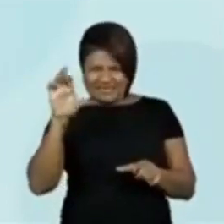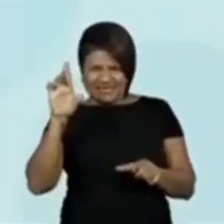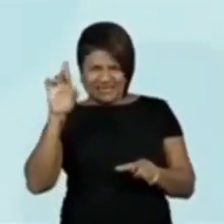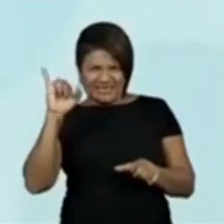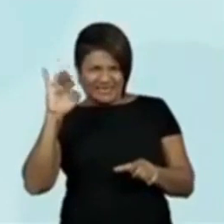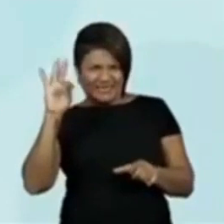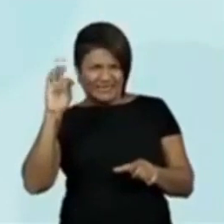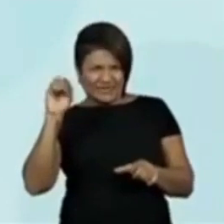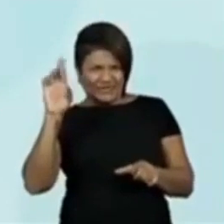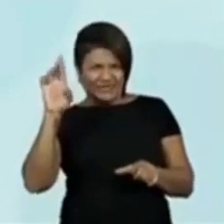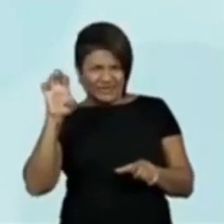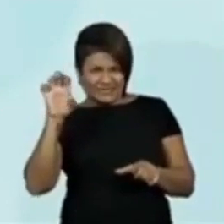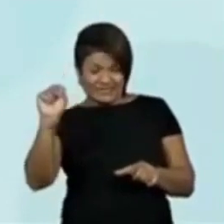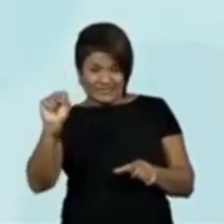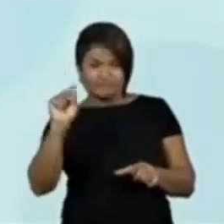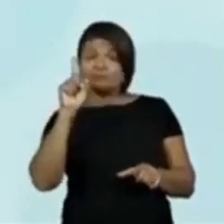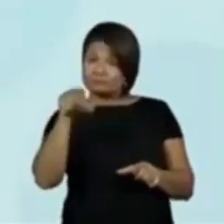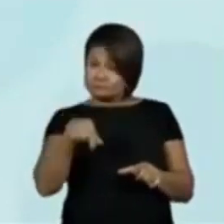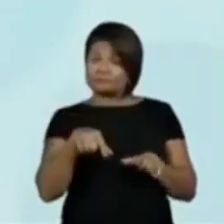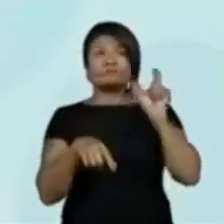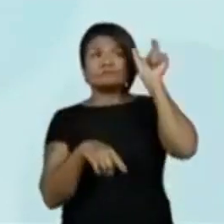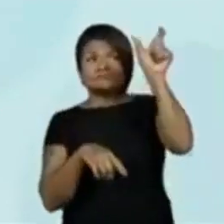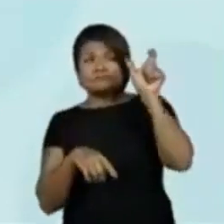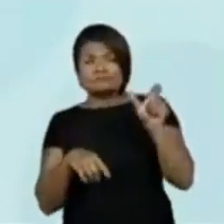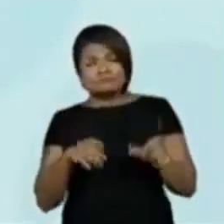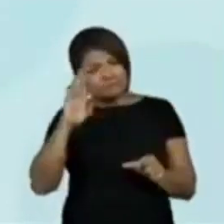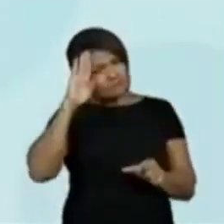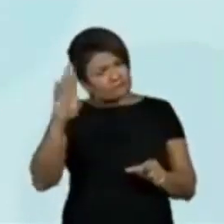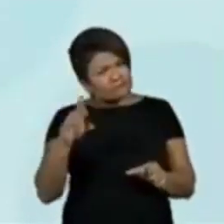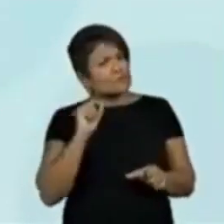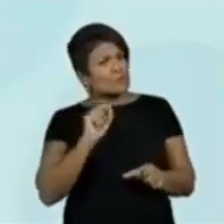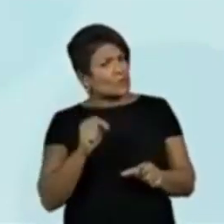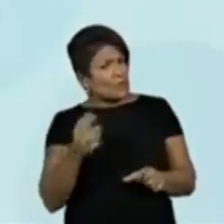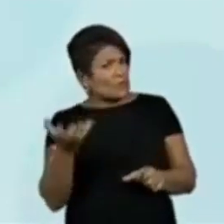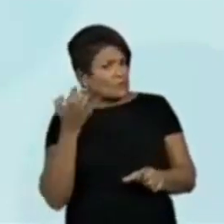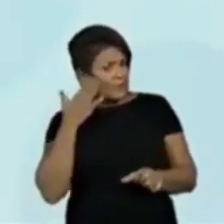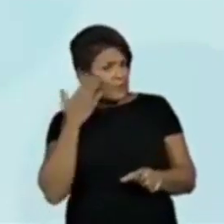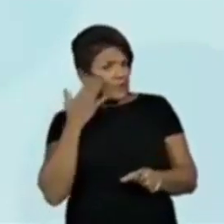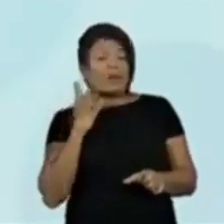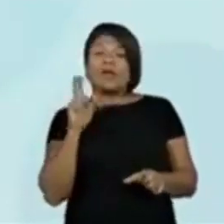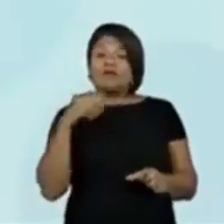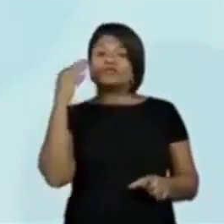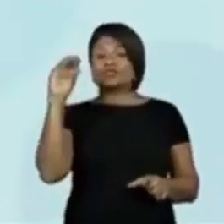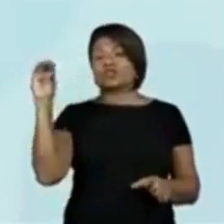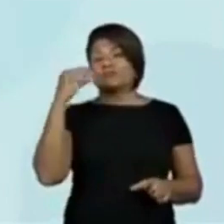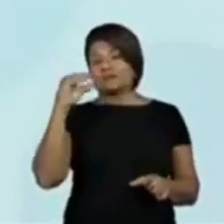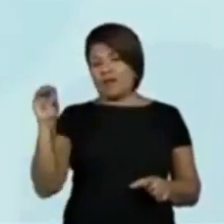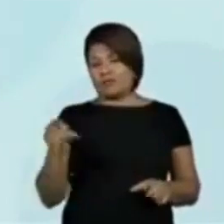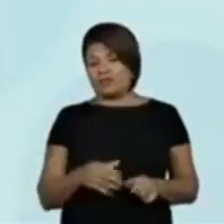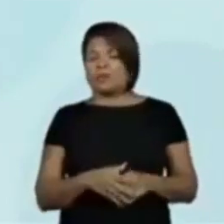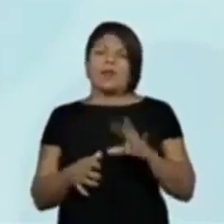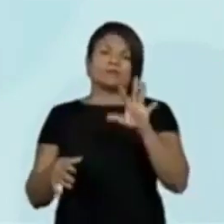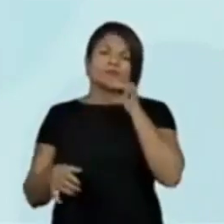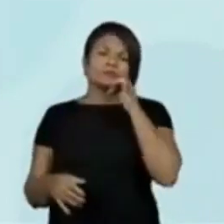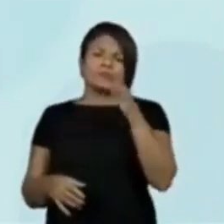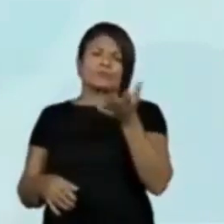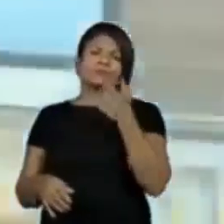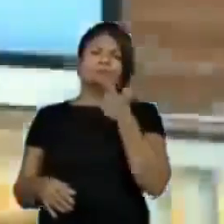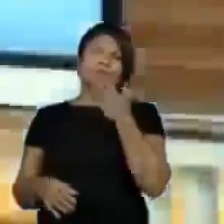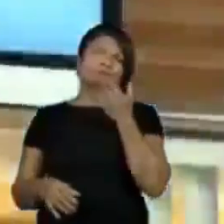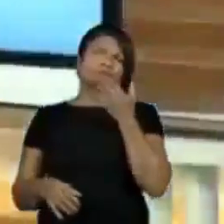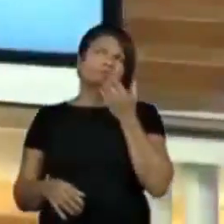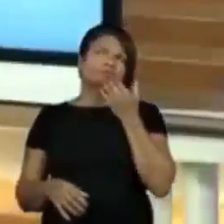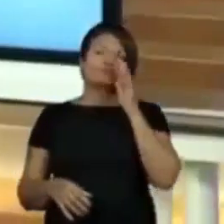Neste caso, são dinossauros. Mas se, por exemplo, você fizer aí em casa uma tabela